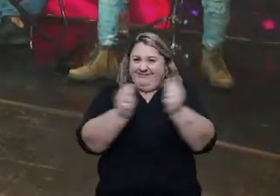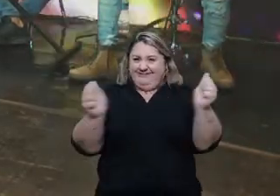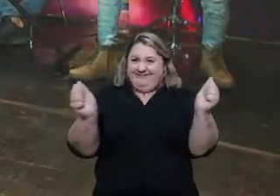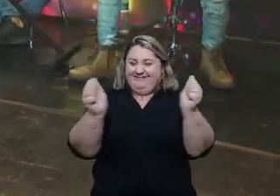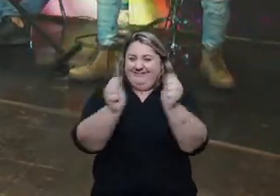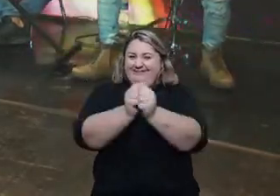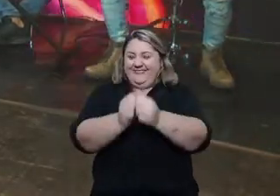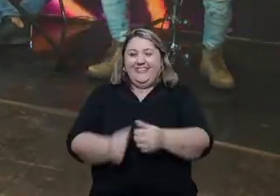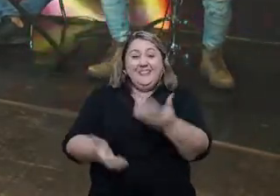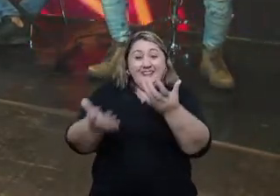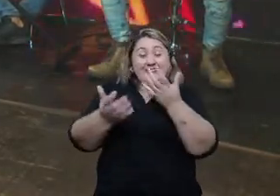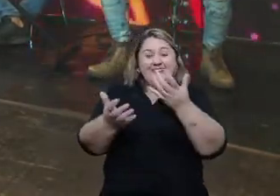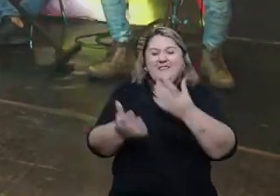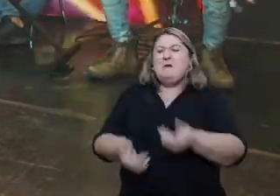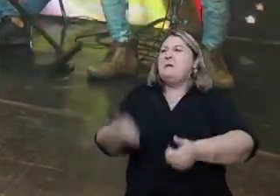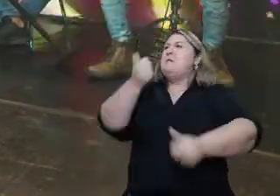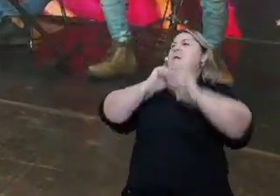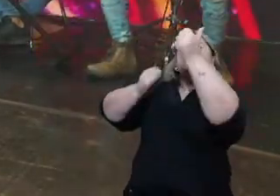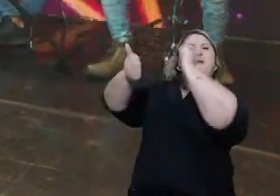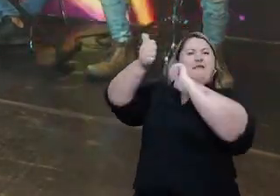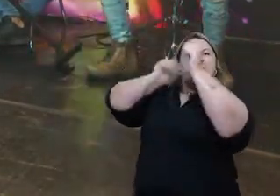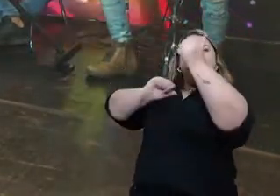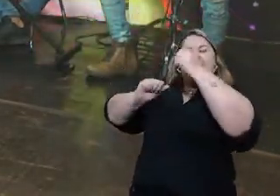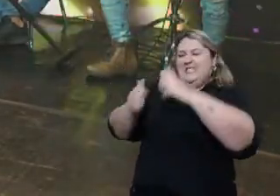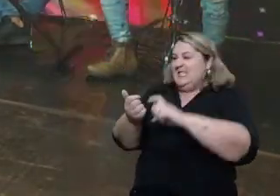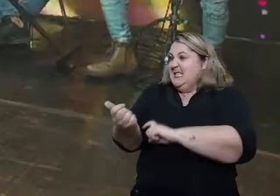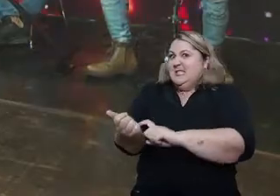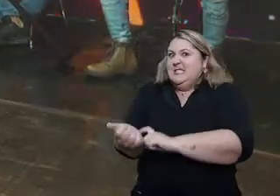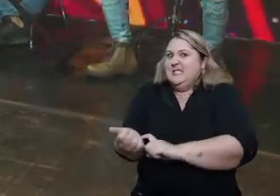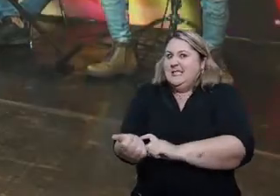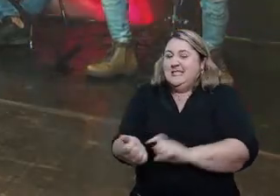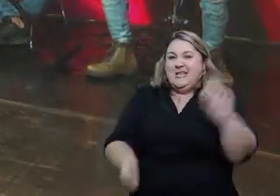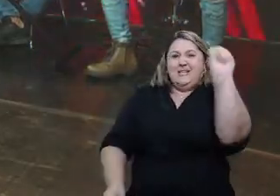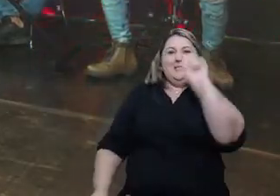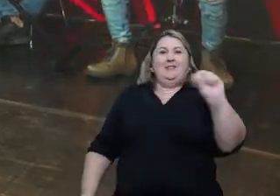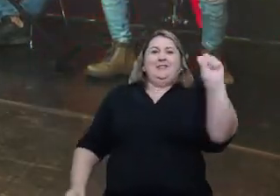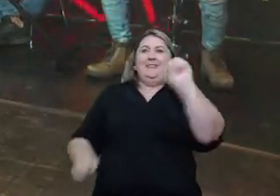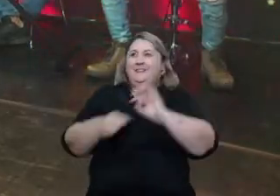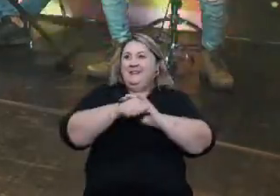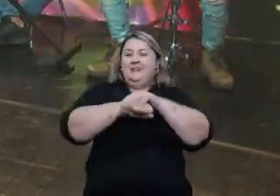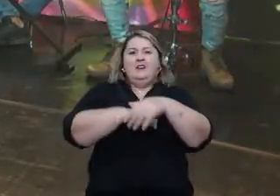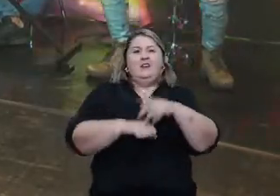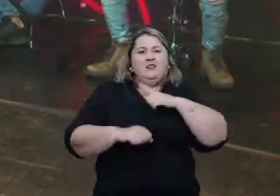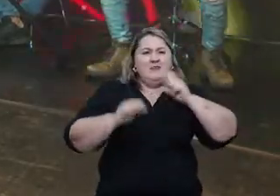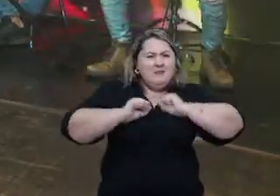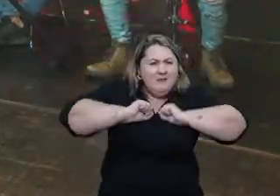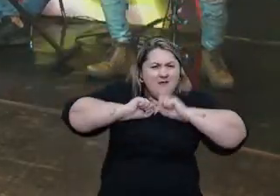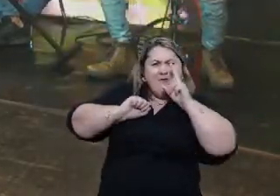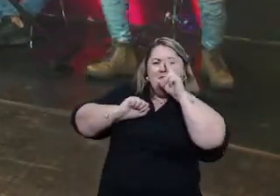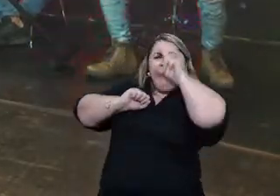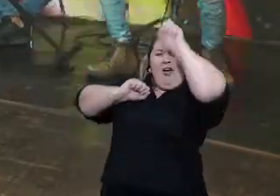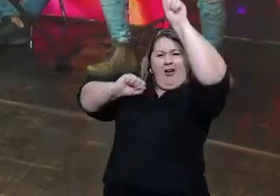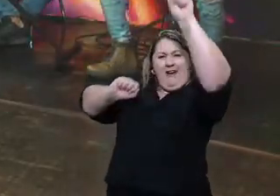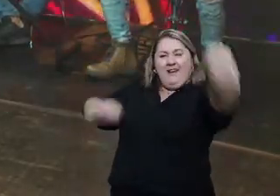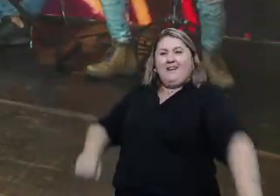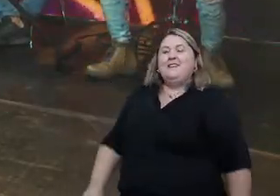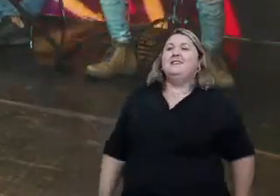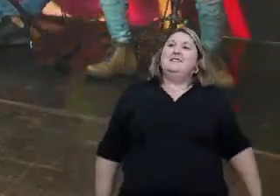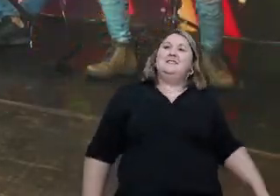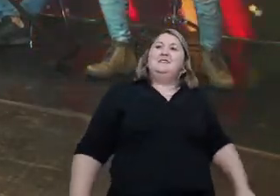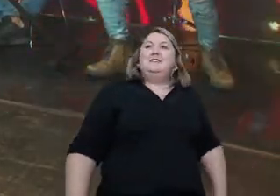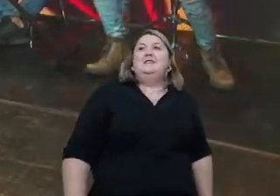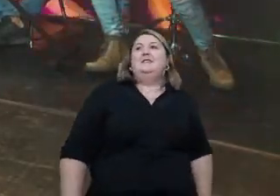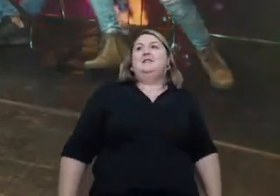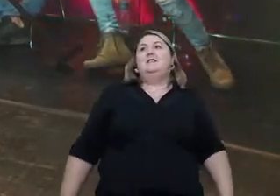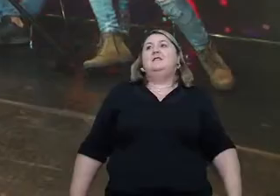eu tava. Eu vim aqui foi pra beber e passar raiva. Tô sofrendo na night. Você tá batendo muito mais que o